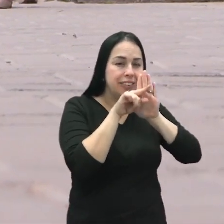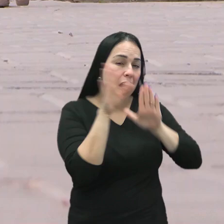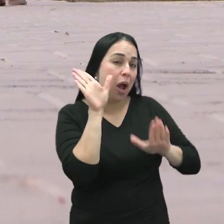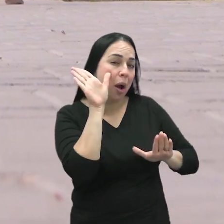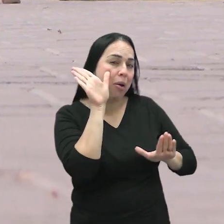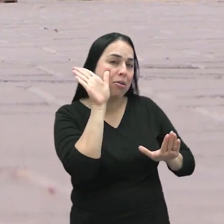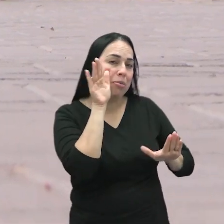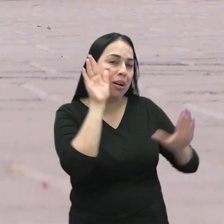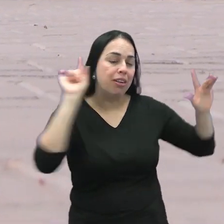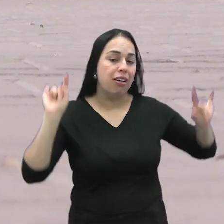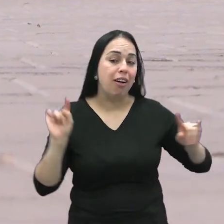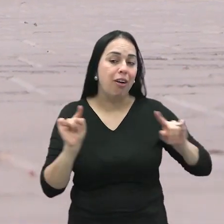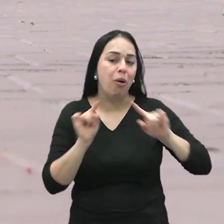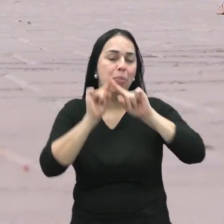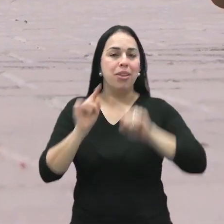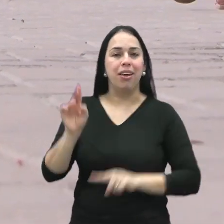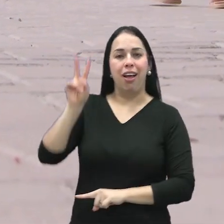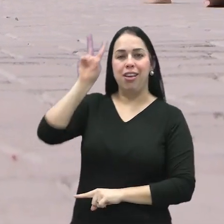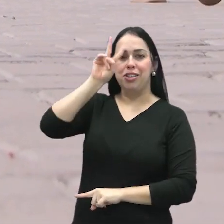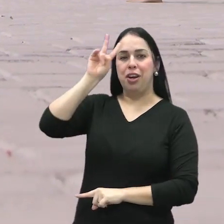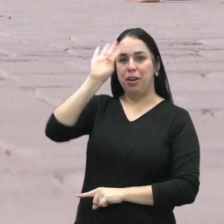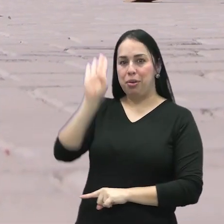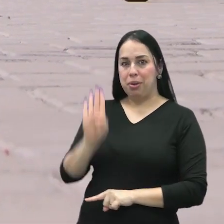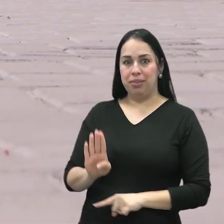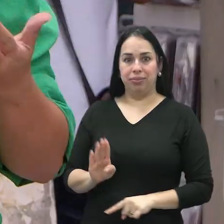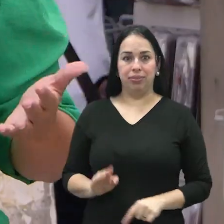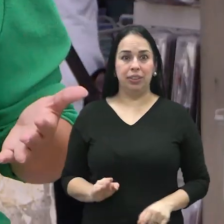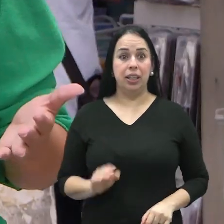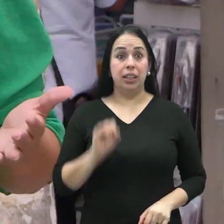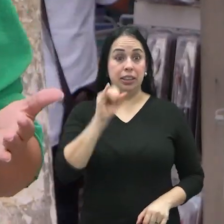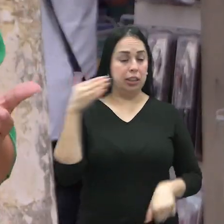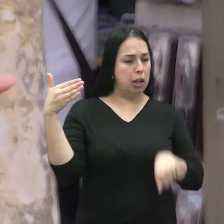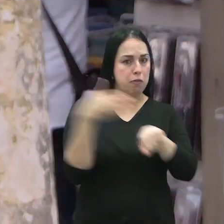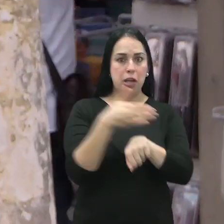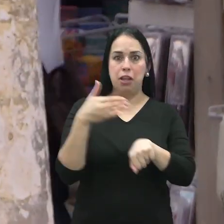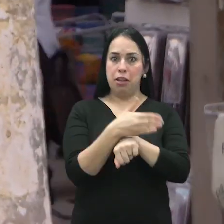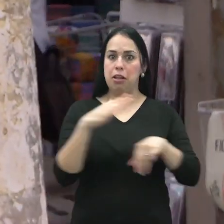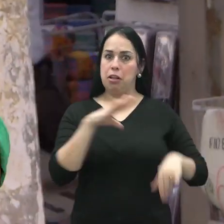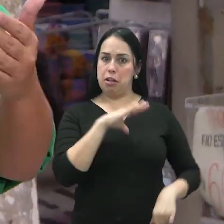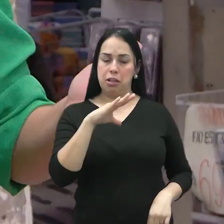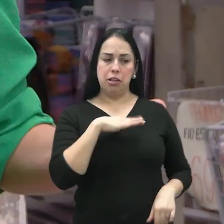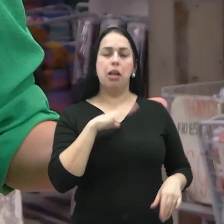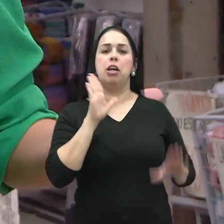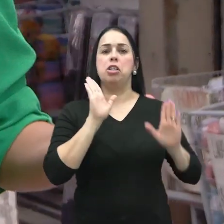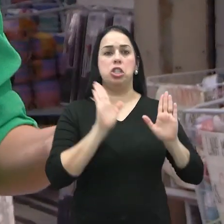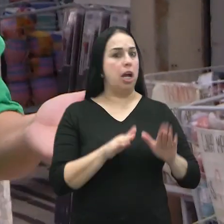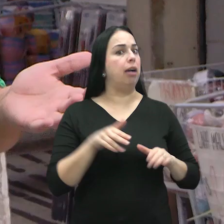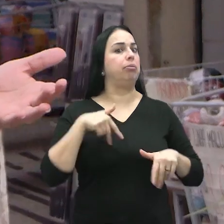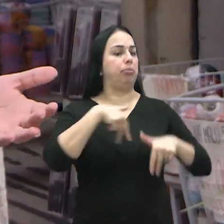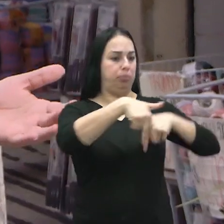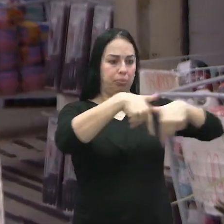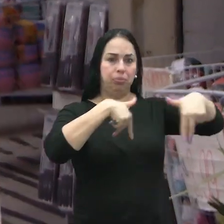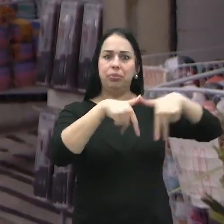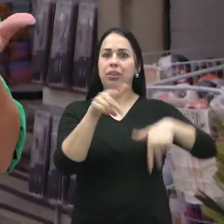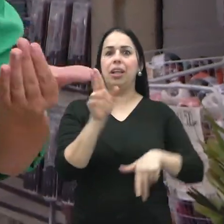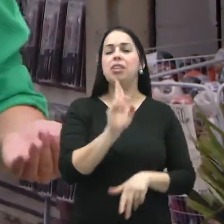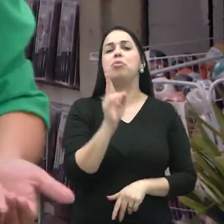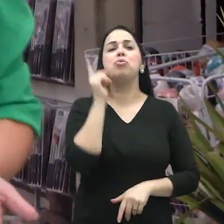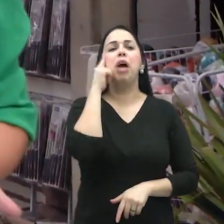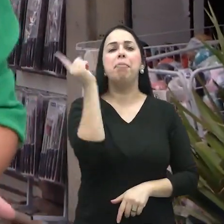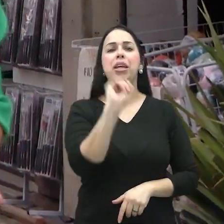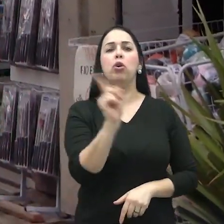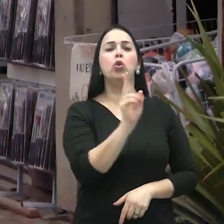uma curiosidade relacionada à história do nosso país. Quem frequenta o centro da cidade já deve ter passado por essa avenida e nem